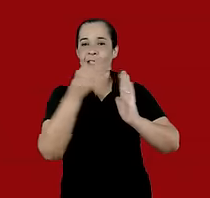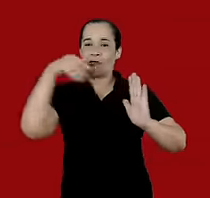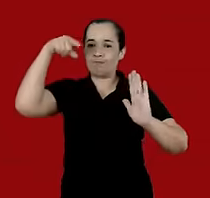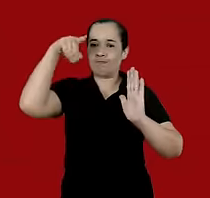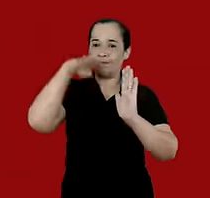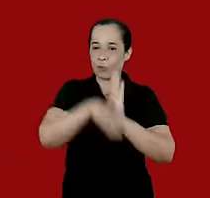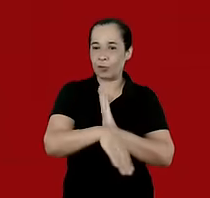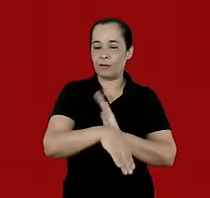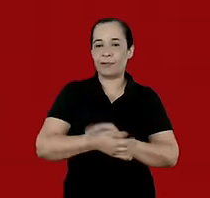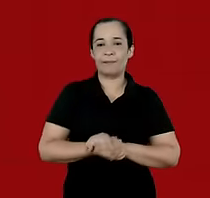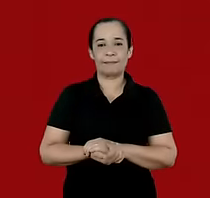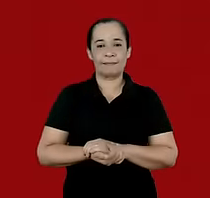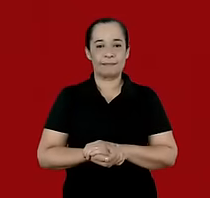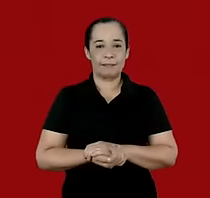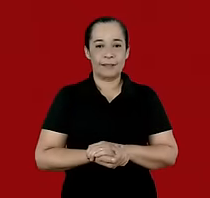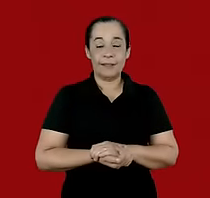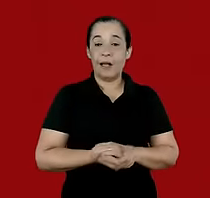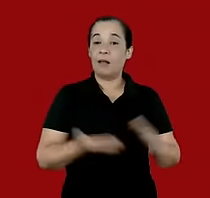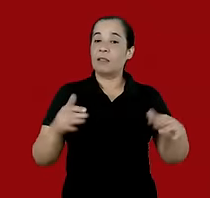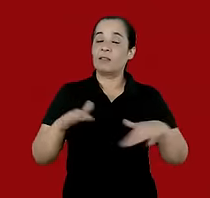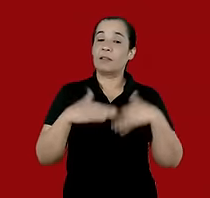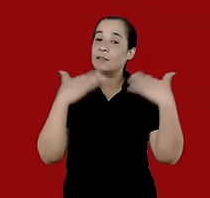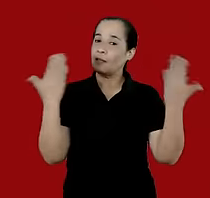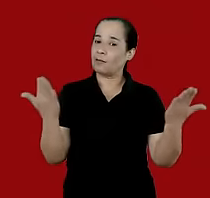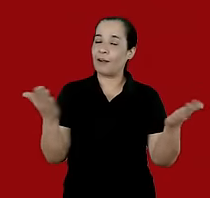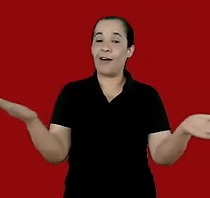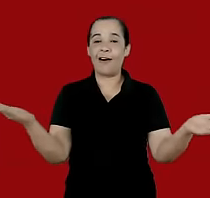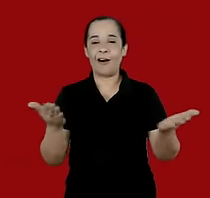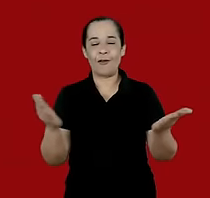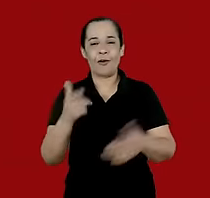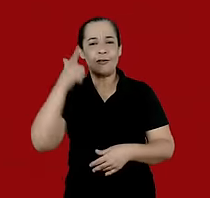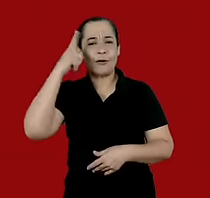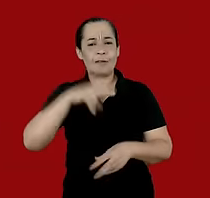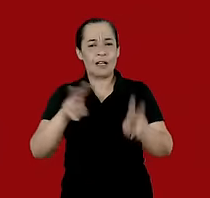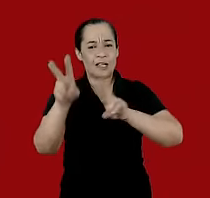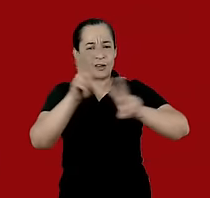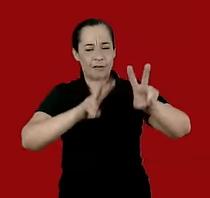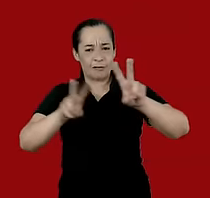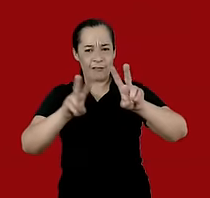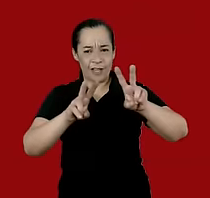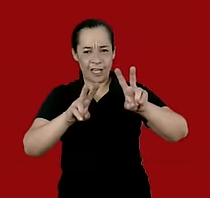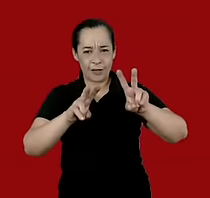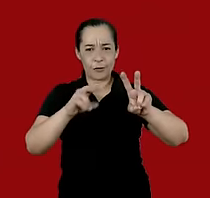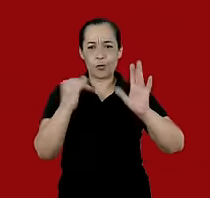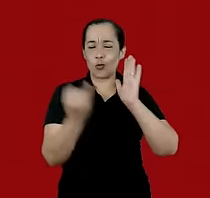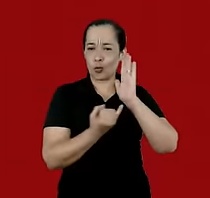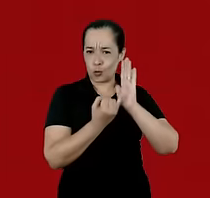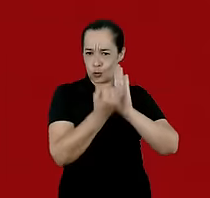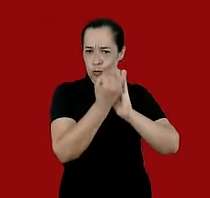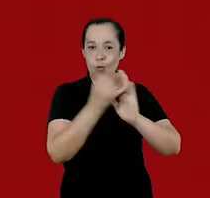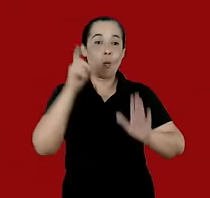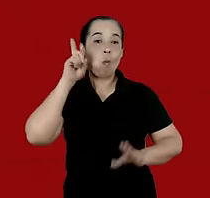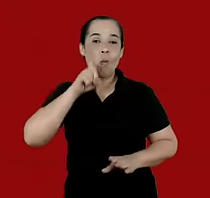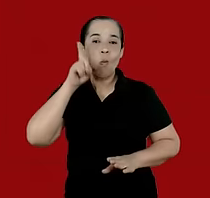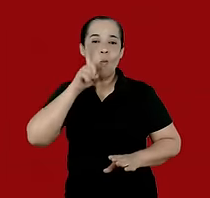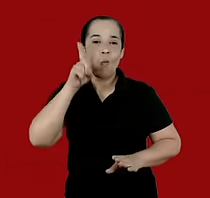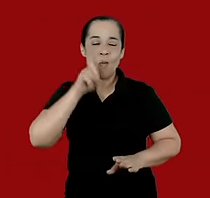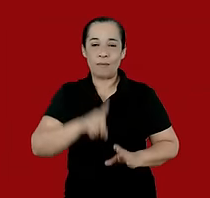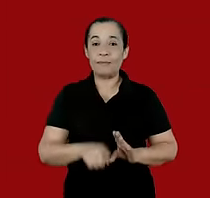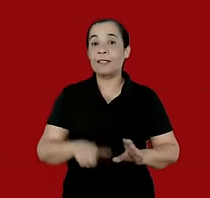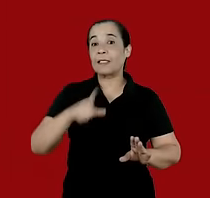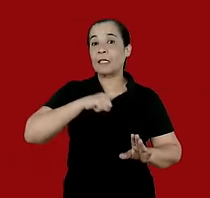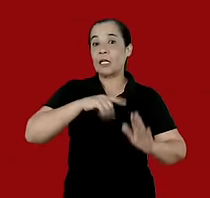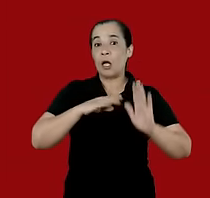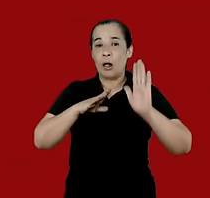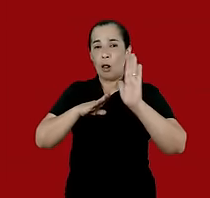né bom aí a gente consegue ver a taxa de juros americana de novo teve uma correção grande mais recente Mas se a gente olha tem uma alta bastante elevada